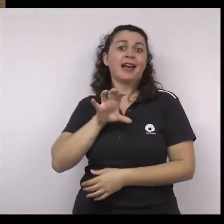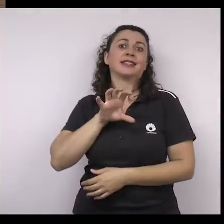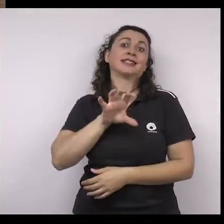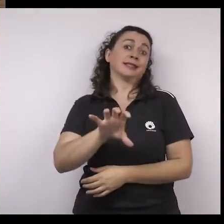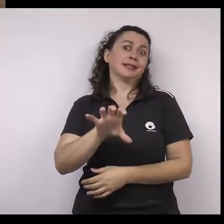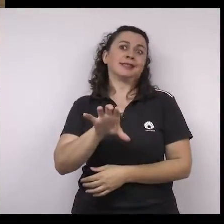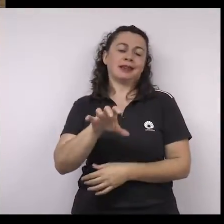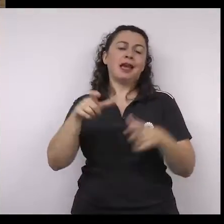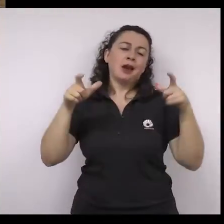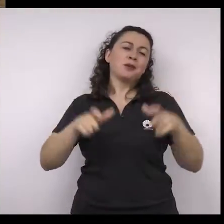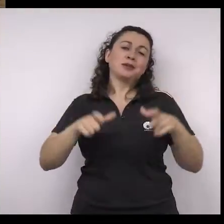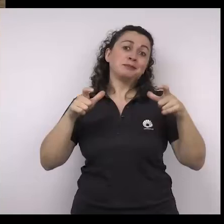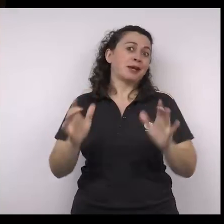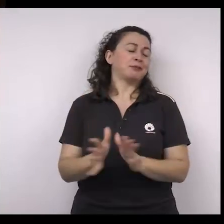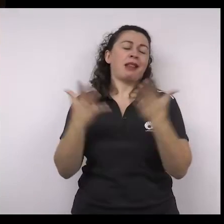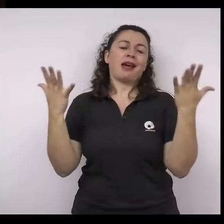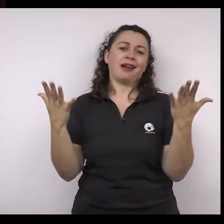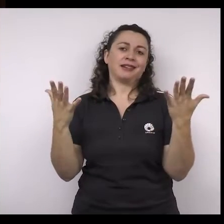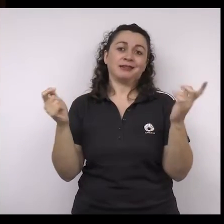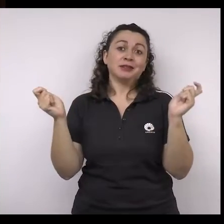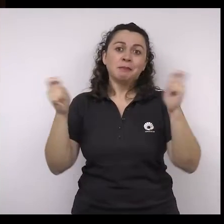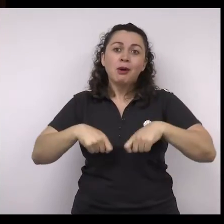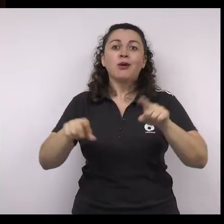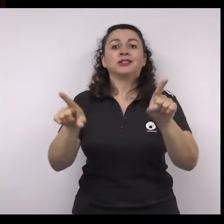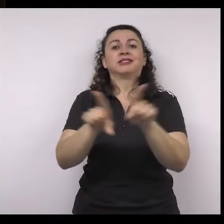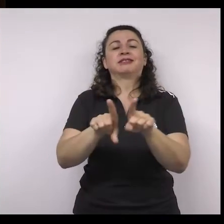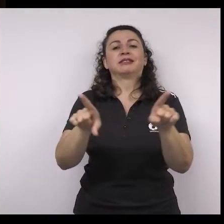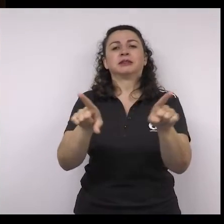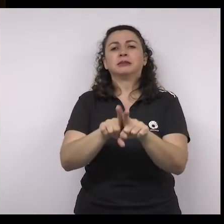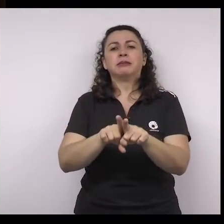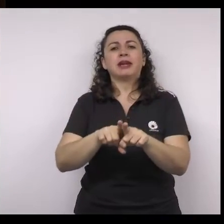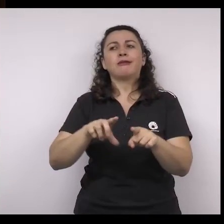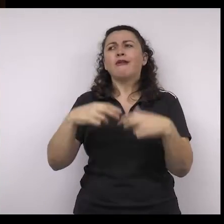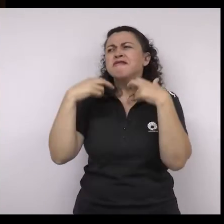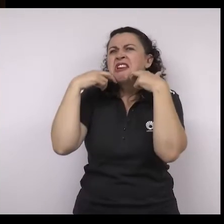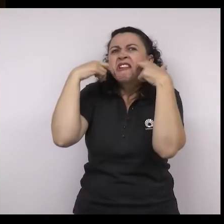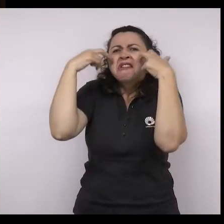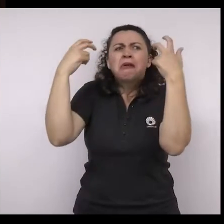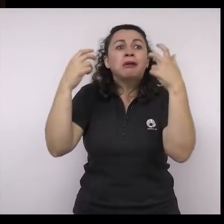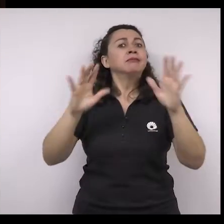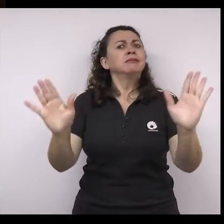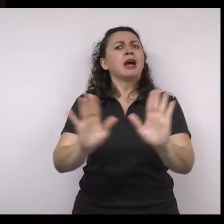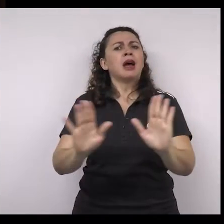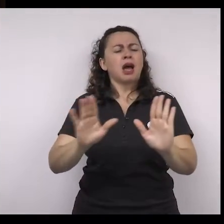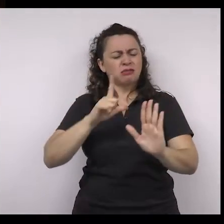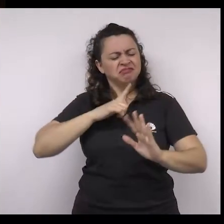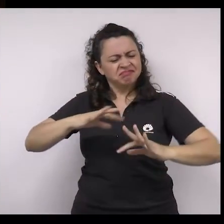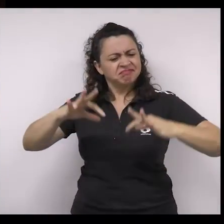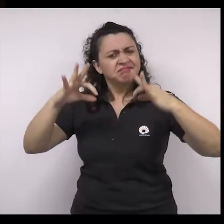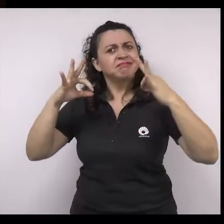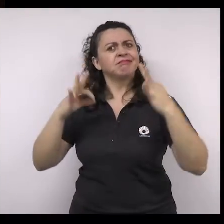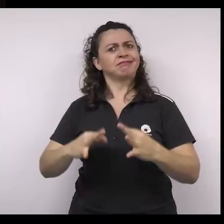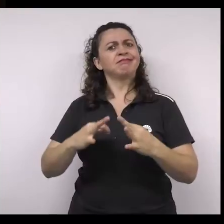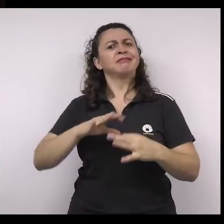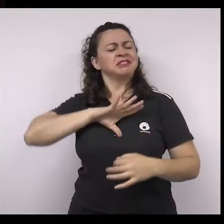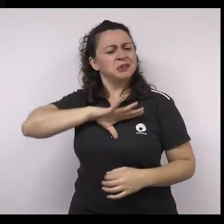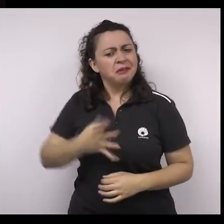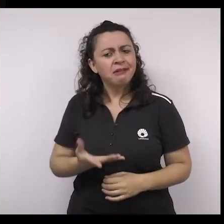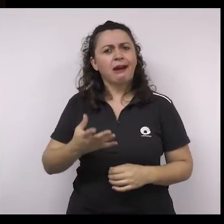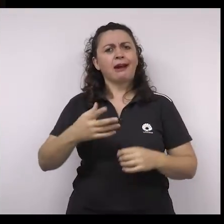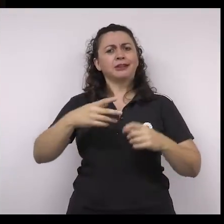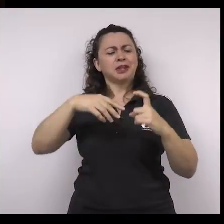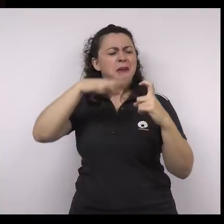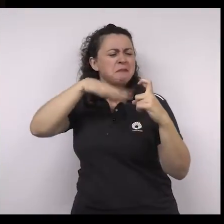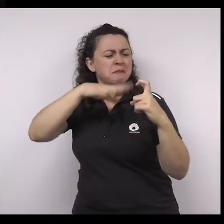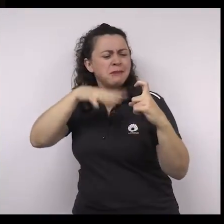verdade. É uma delícia esse momento de descoberta do teatro, né? E você já descobriu que você pode, inclusive, subverter um clássico